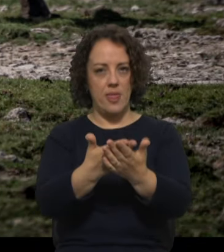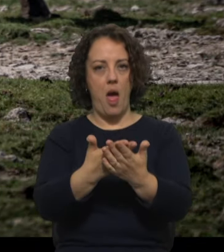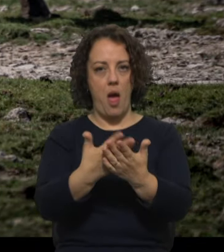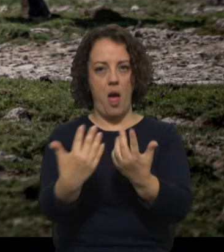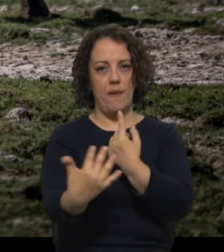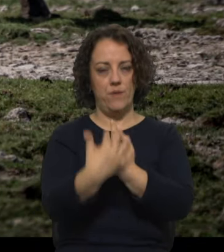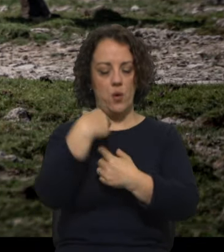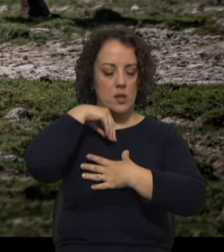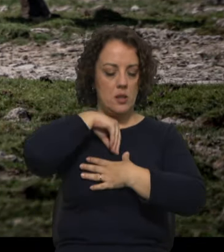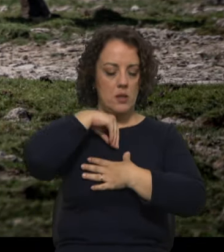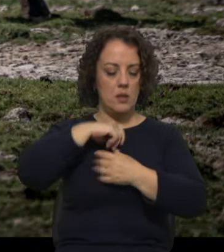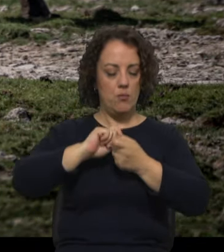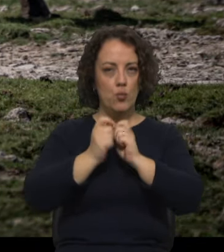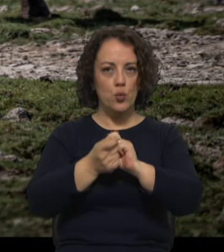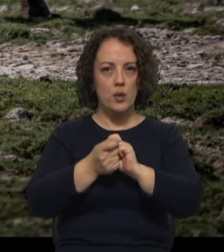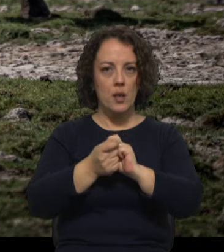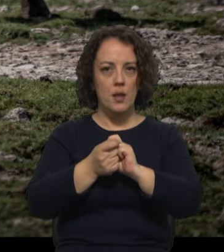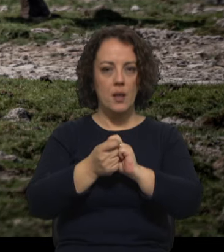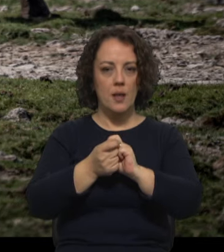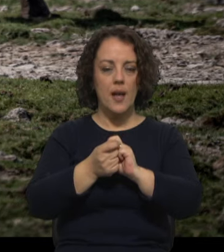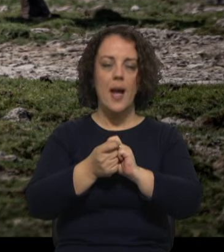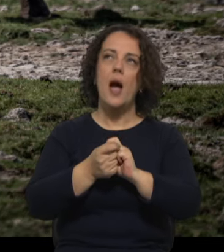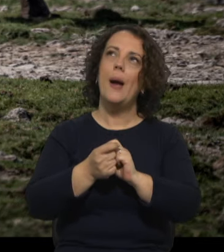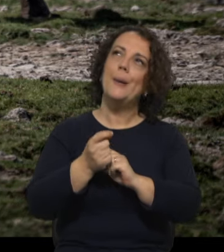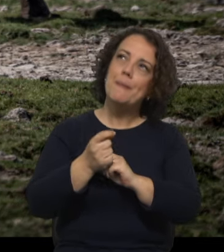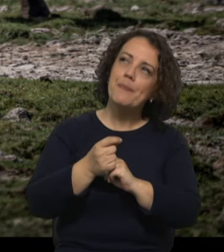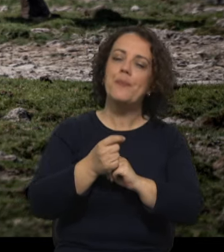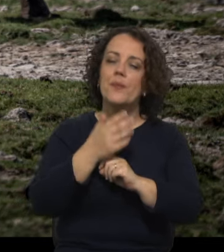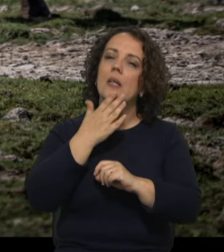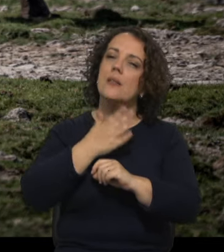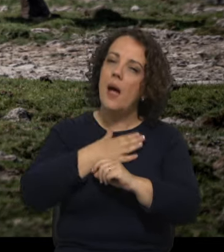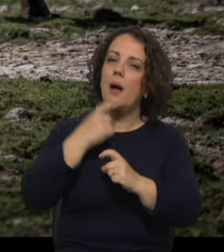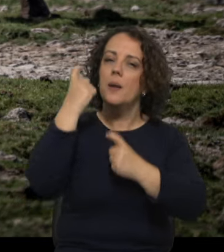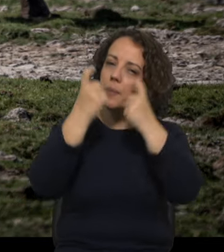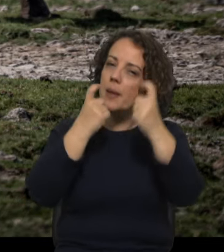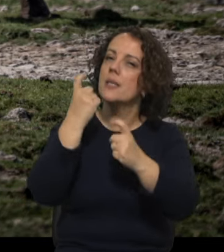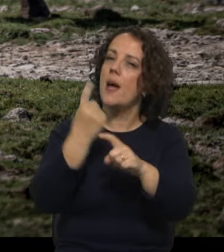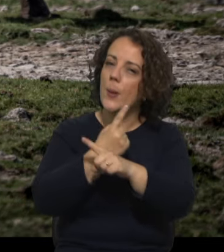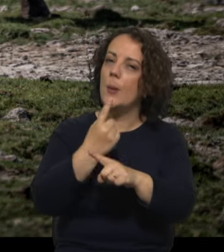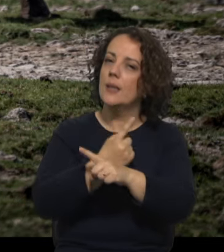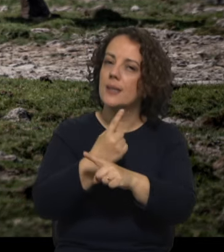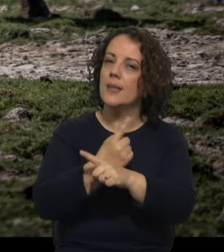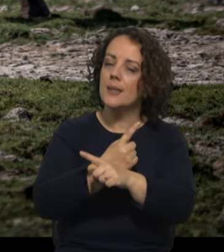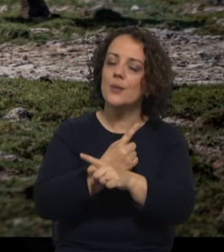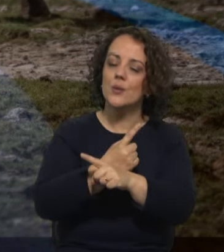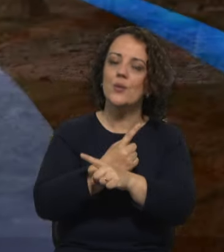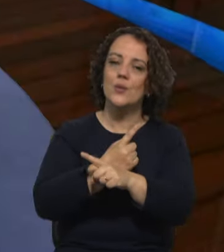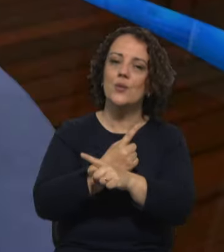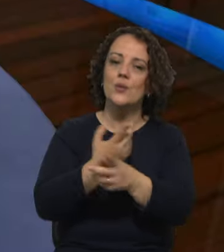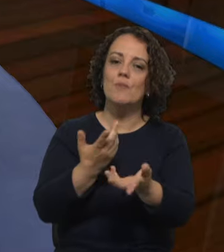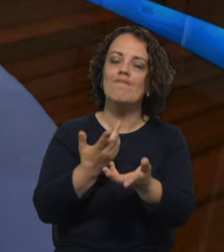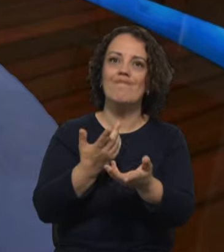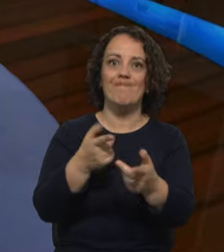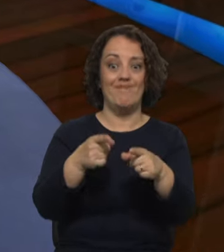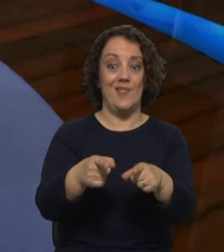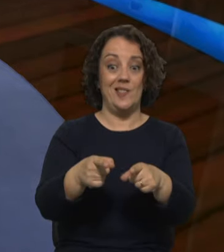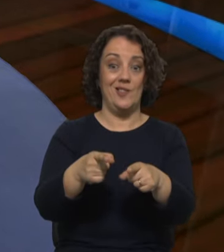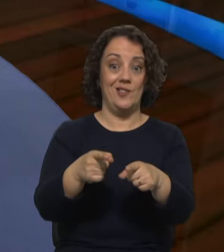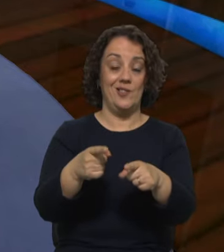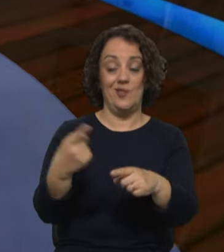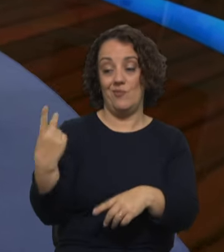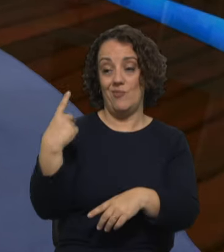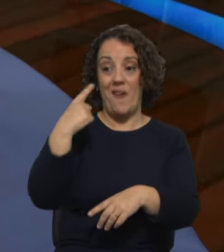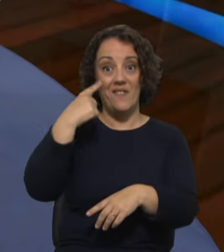de estar Eu acho que pelo menos nos faz pensar muitas coisas acho que acho que e acho que esta viagem nos